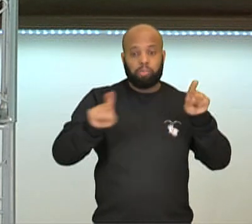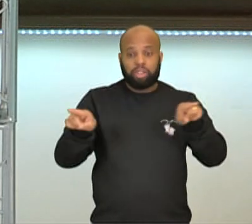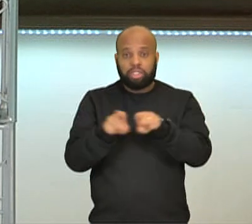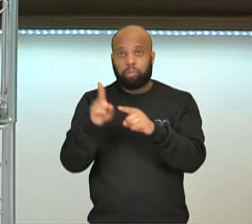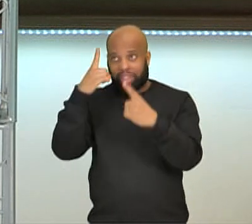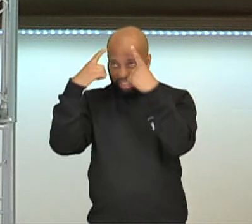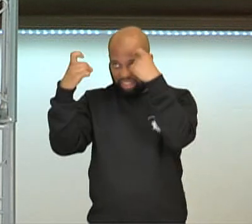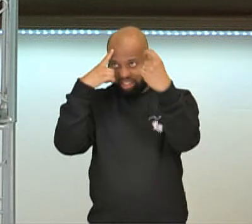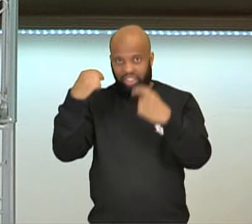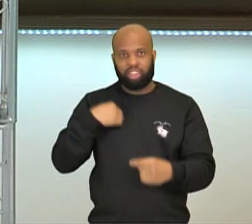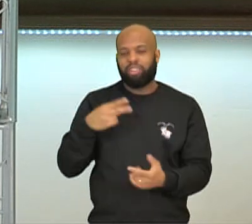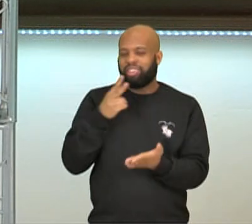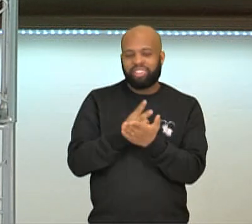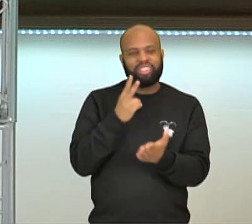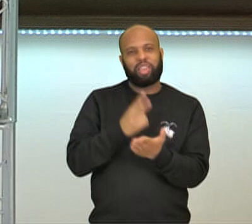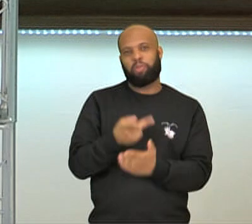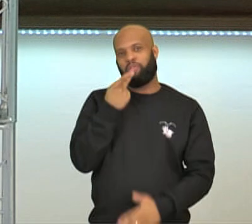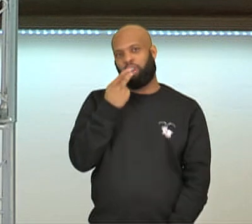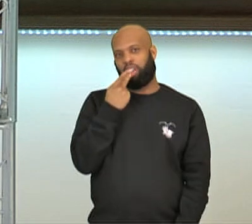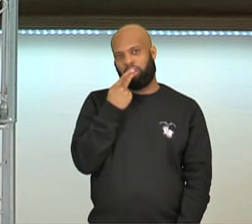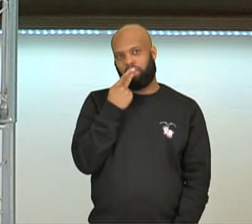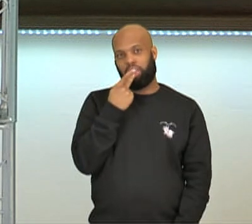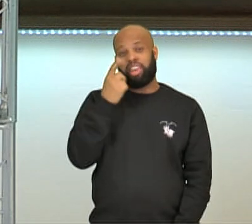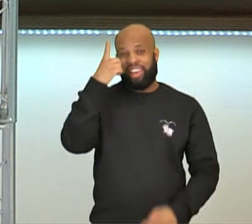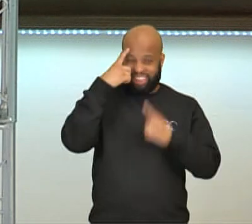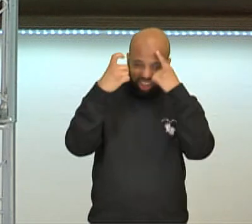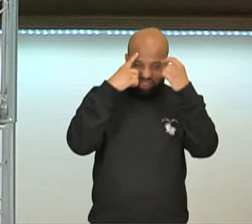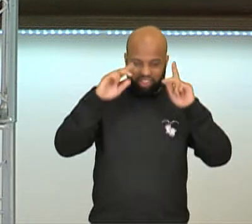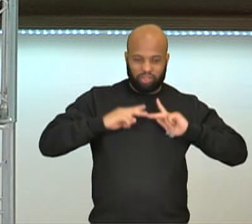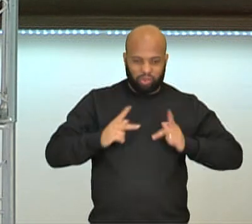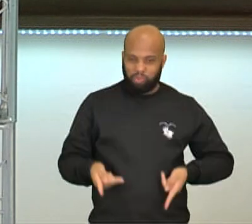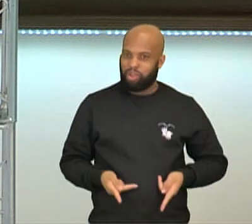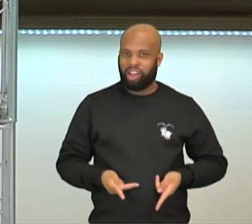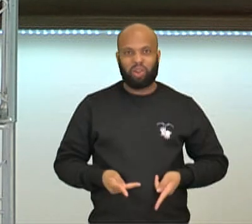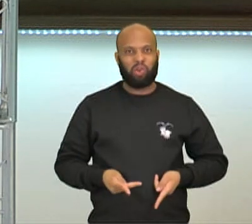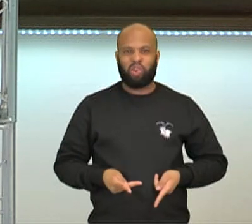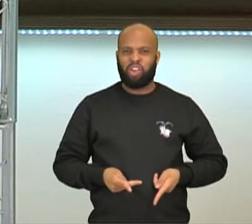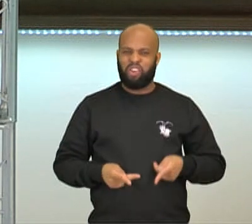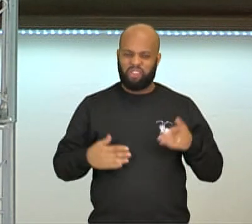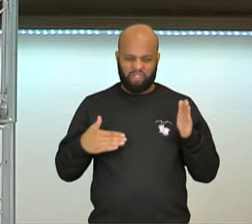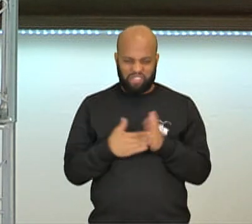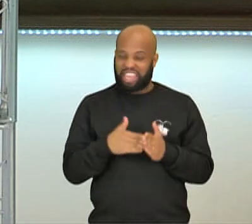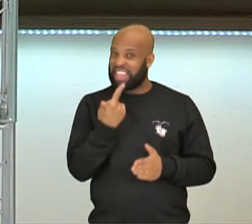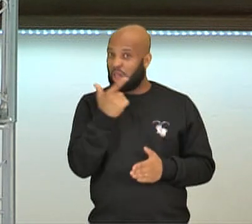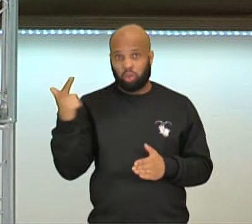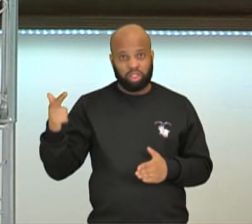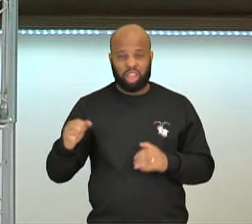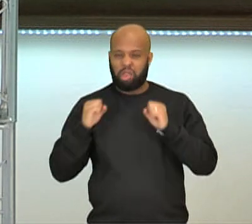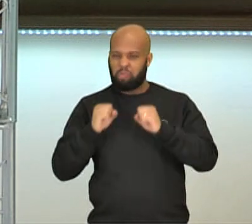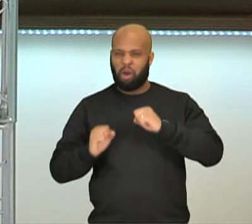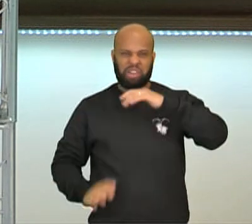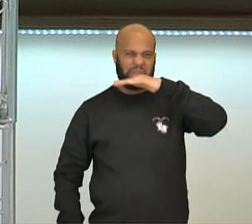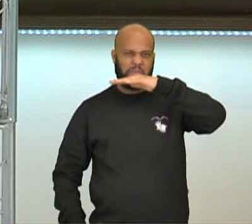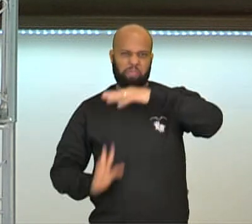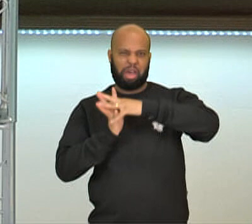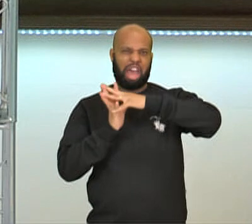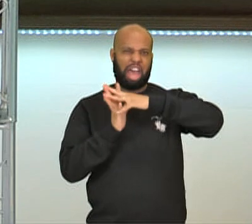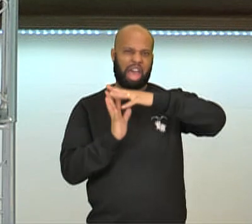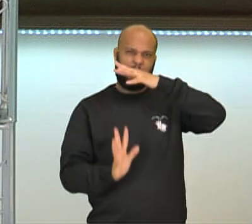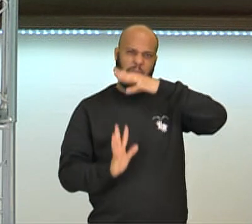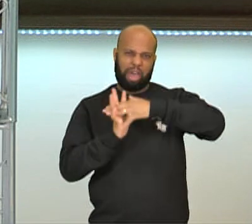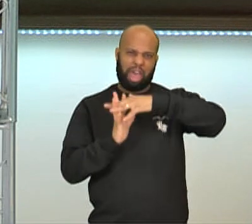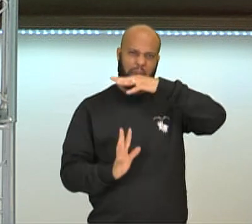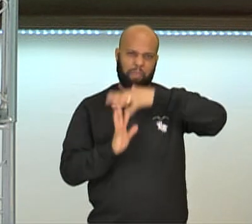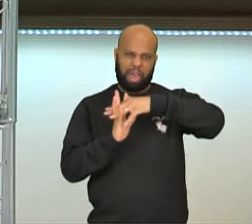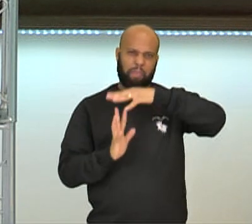criatividade, eu sempre digo, a criatividade do ser humano, ela é sem fim, né? Ela não tem limite. Então, a gente com certeza conseguiria um